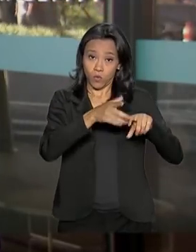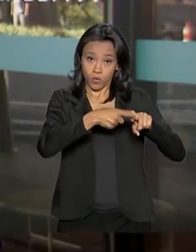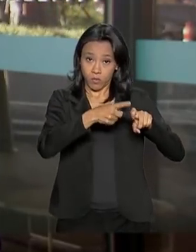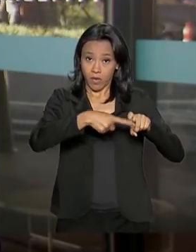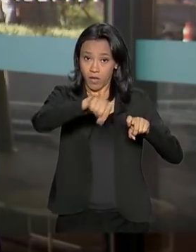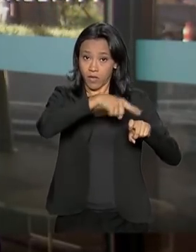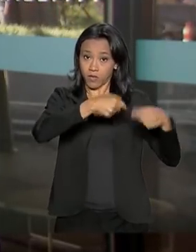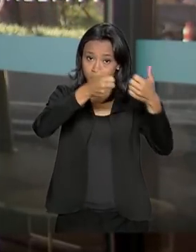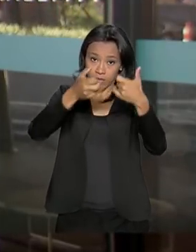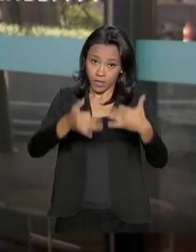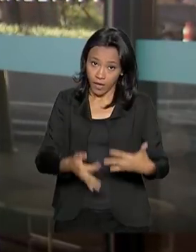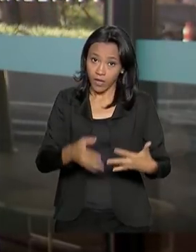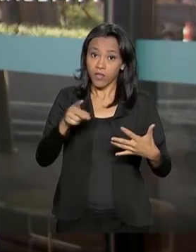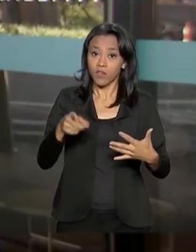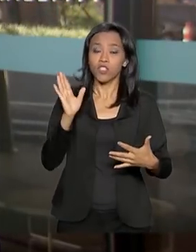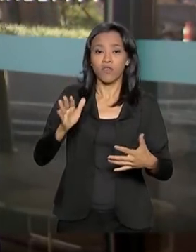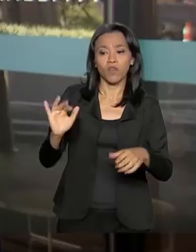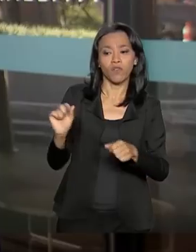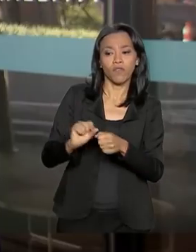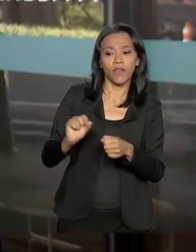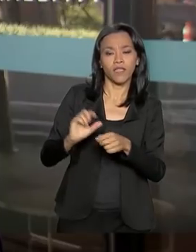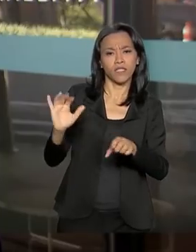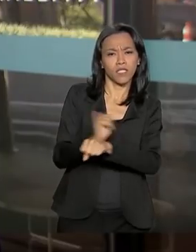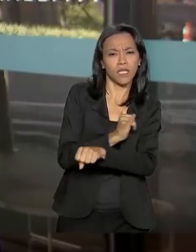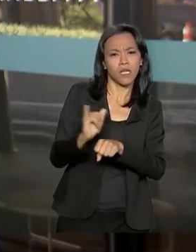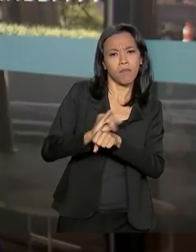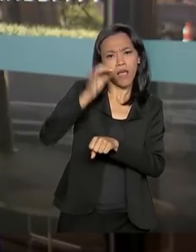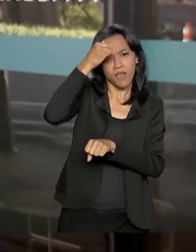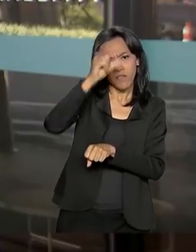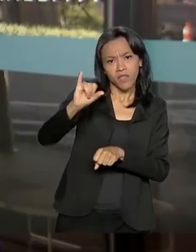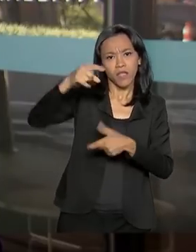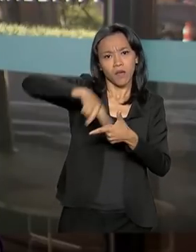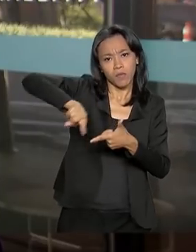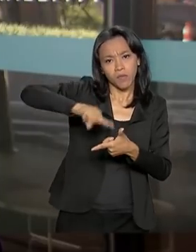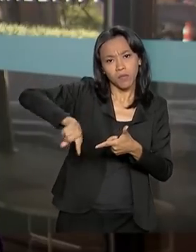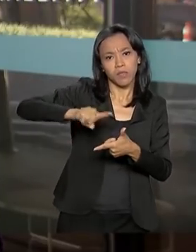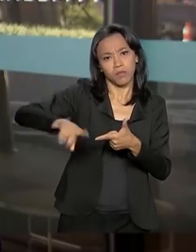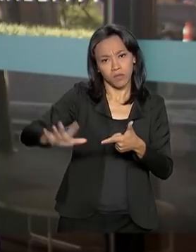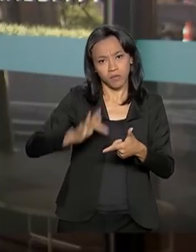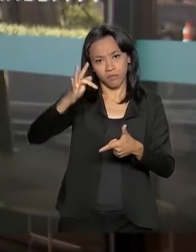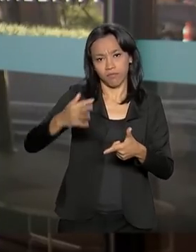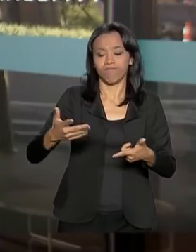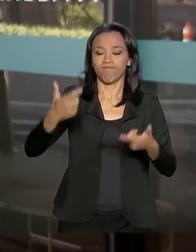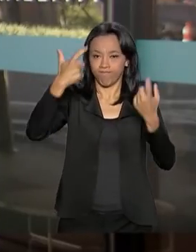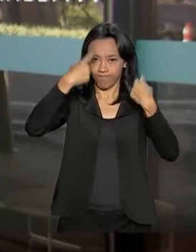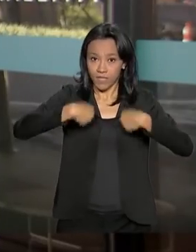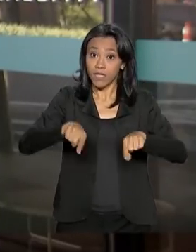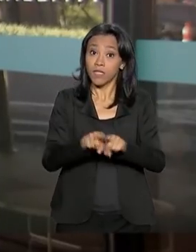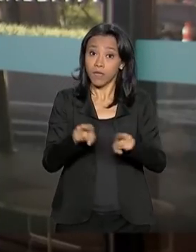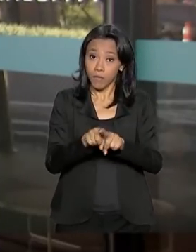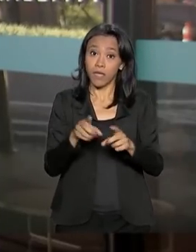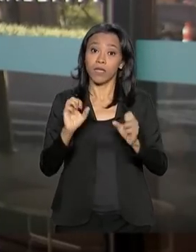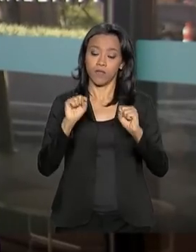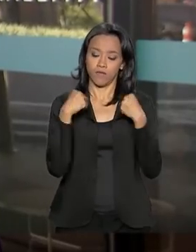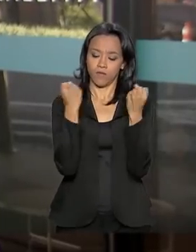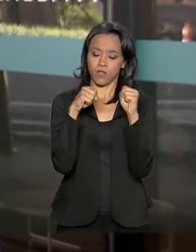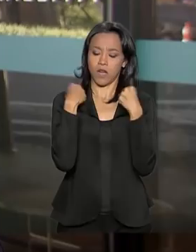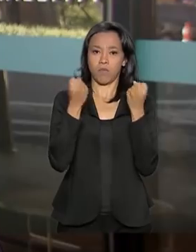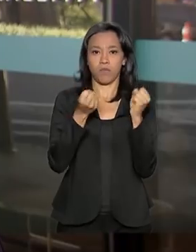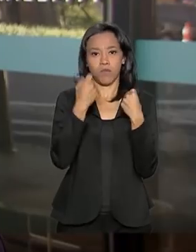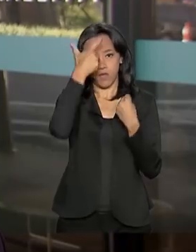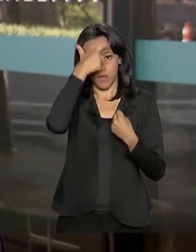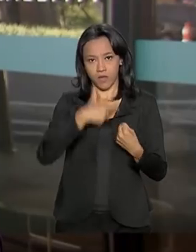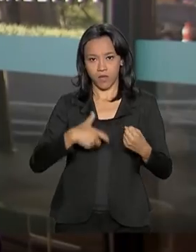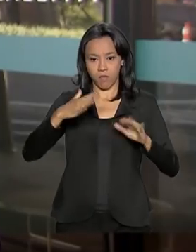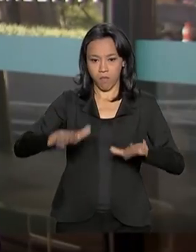medidas para evitar trombose venose e também fisioterapia para que ele tenha um